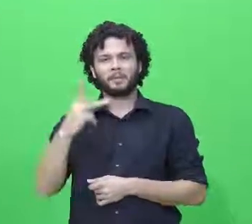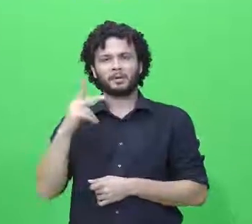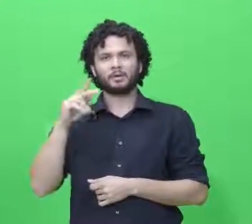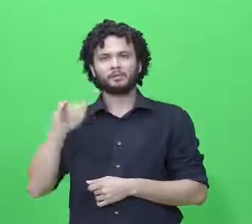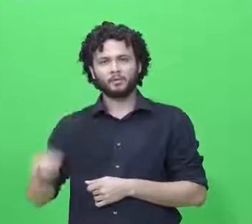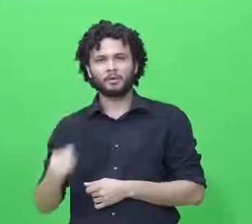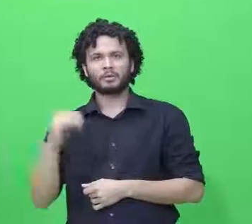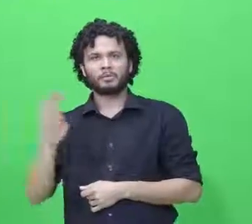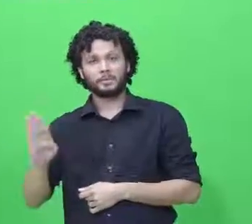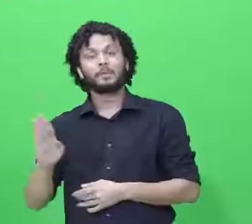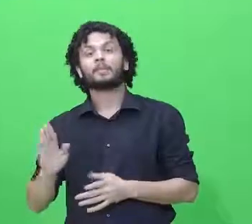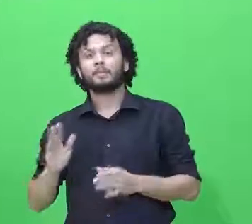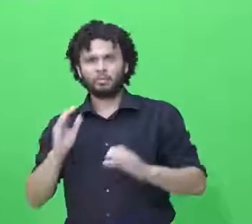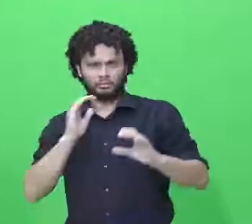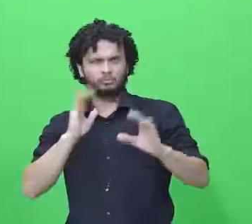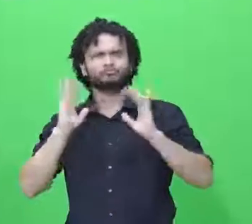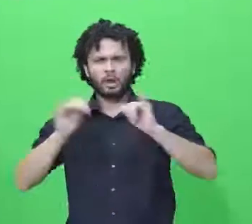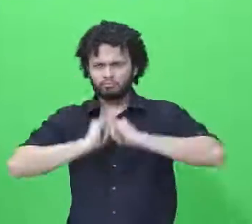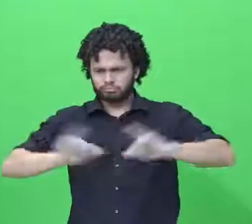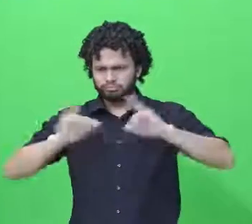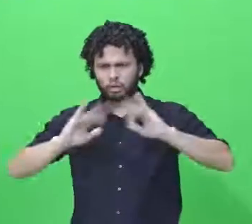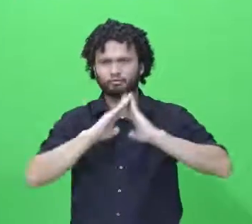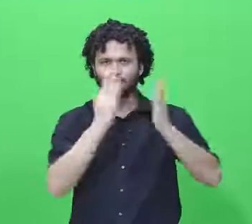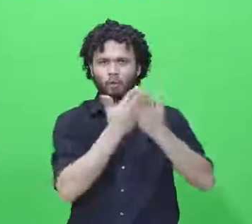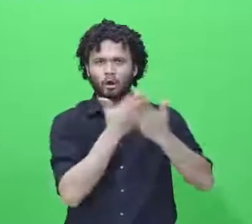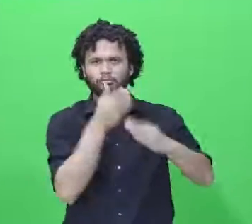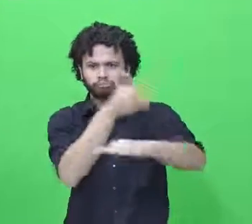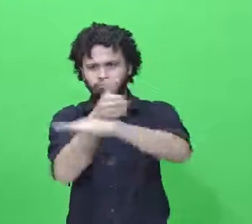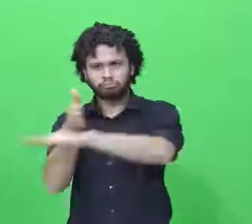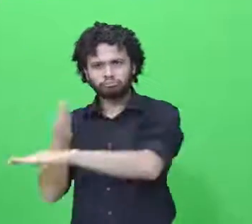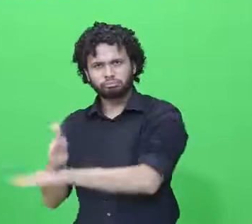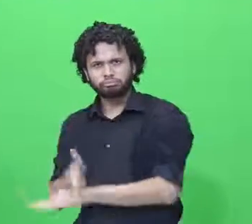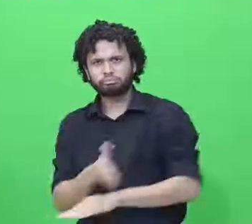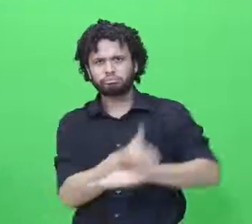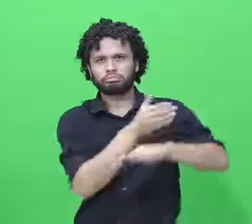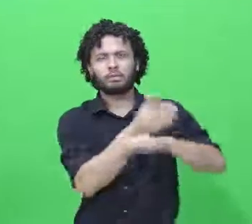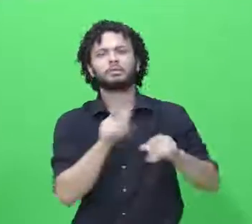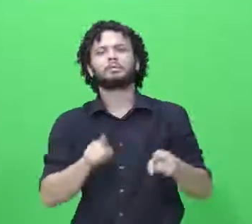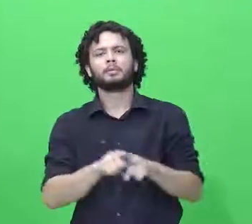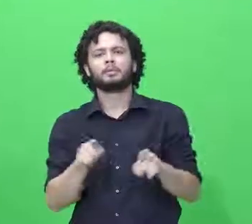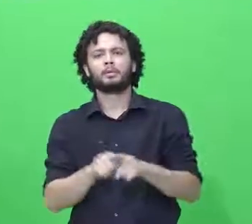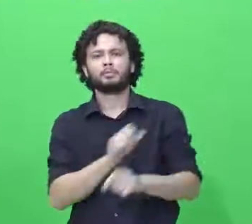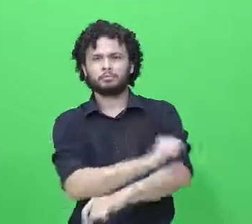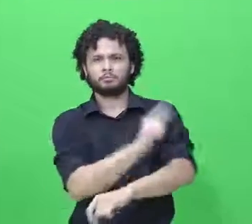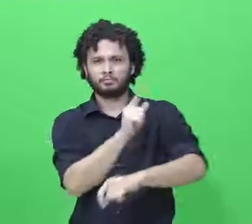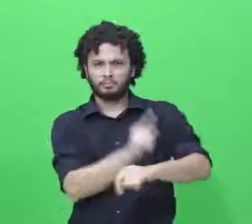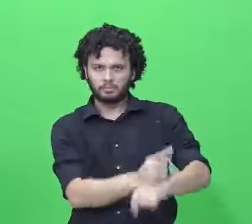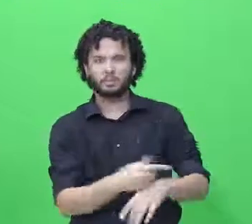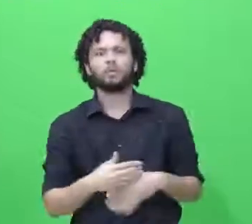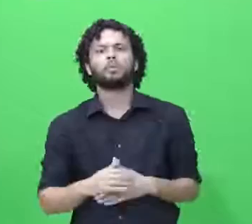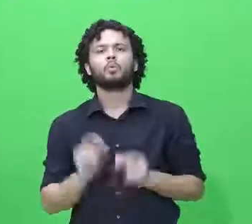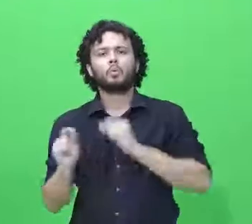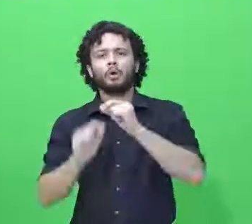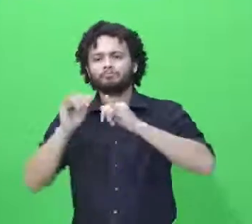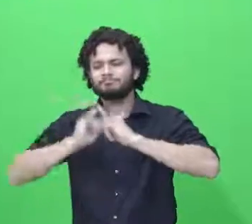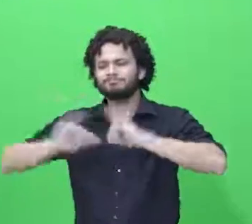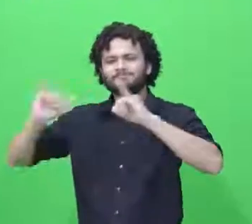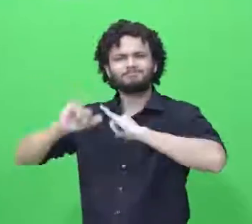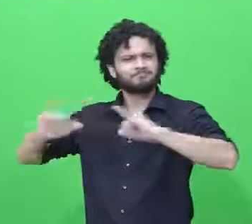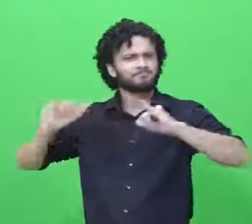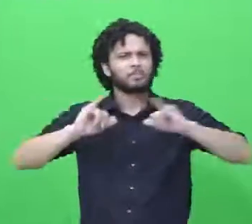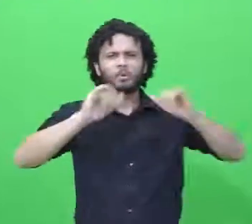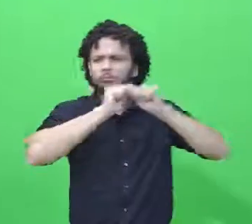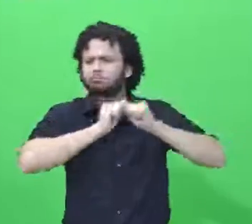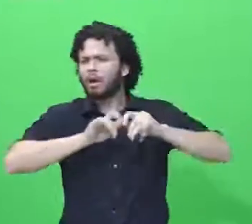e apesar da comunicação que já foi feita com todas as escolas, né, e com toda a coordenadoria, estão fazendo um trabalho de publicidade muito